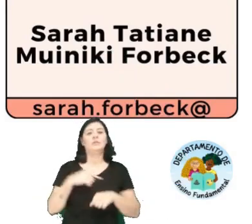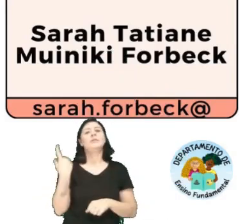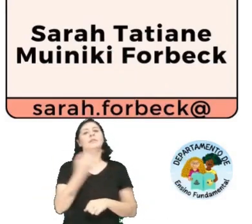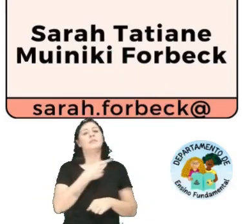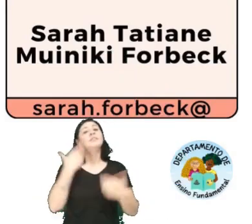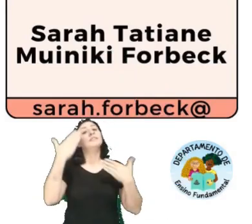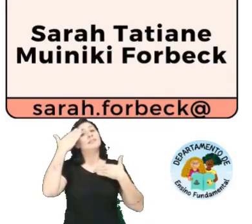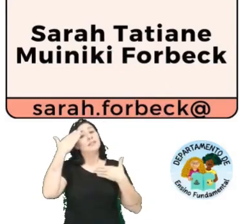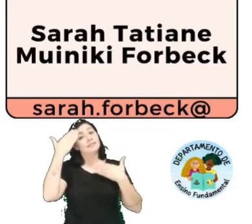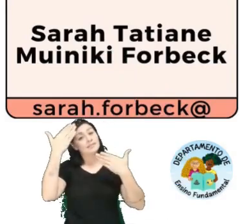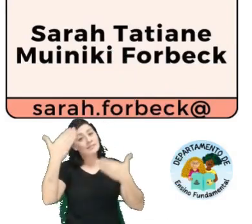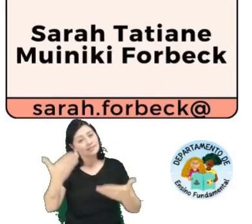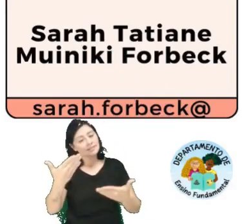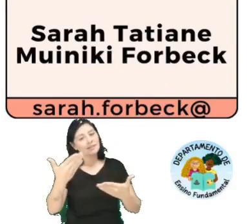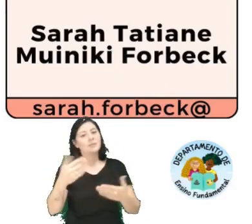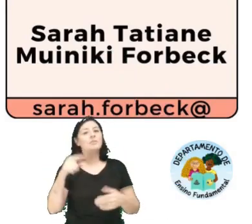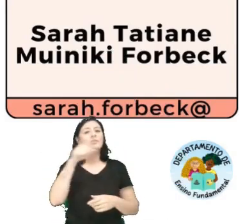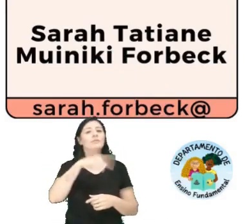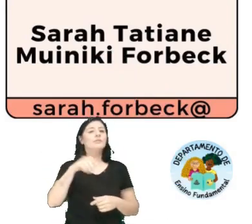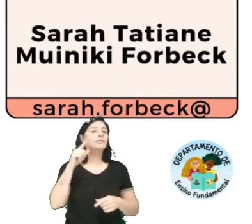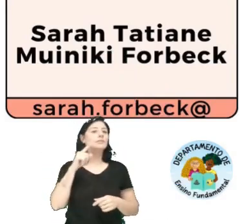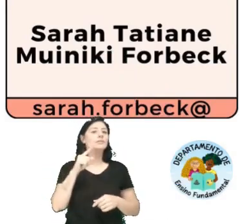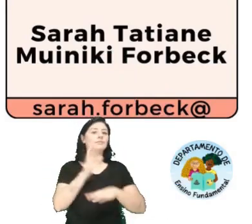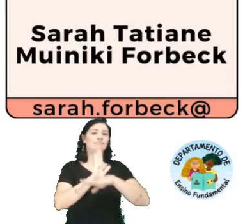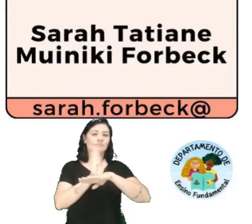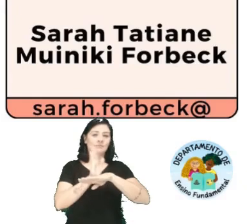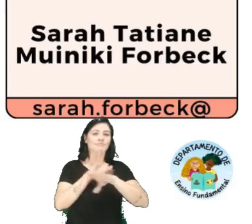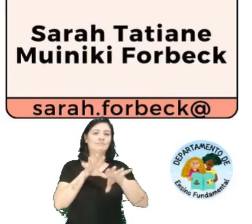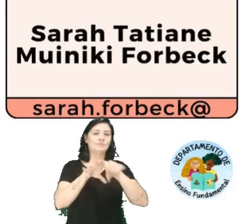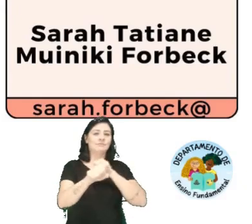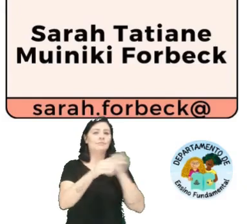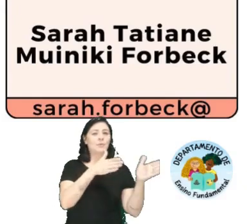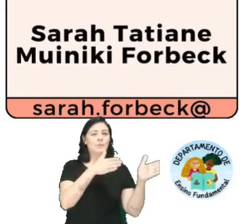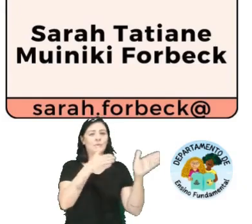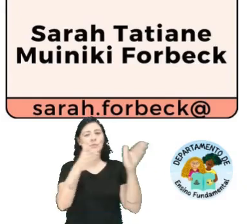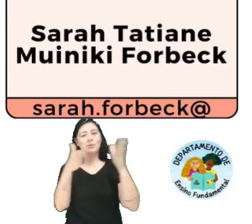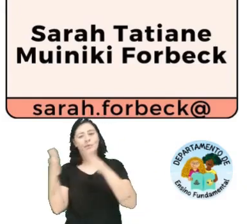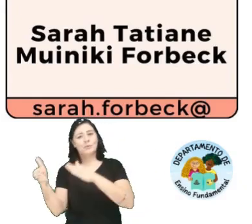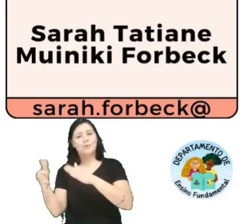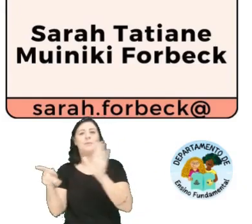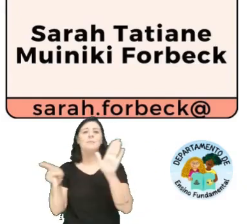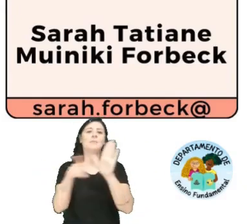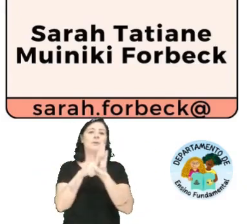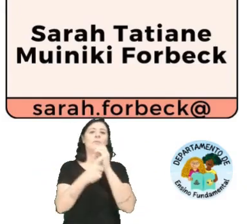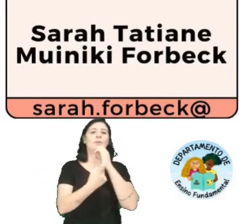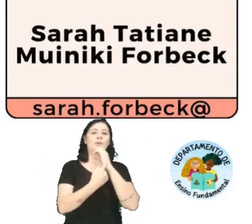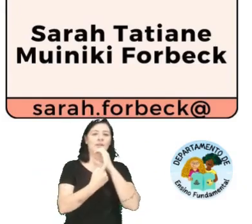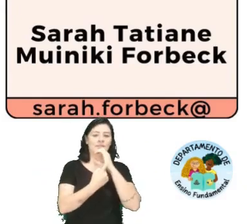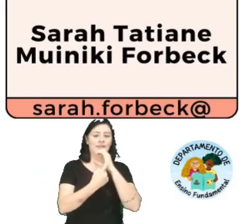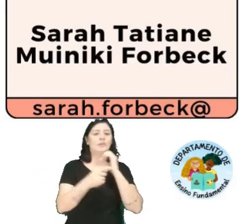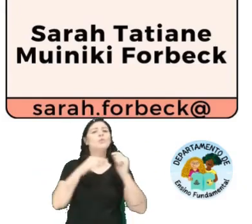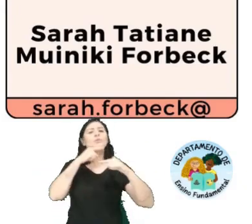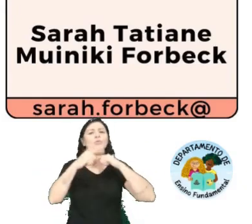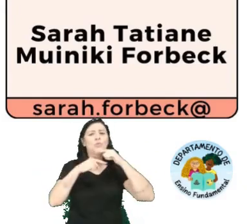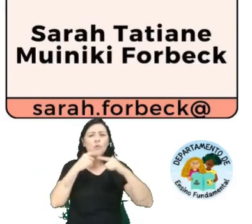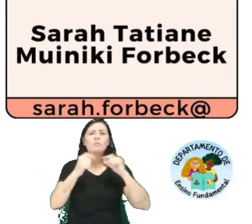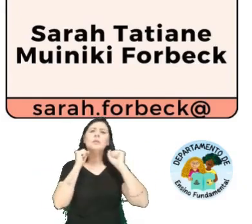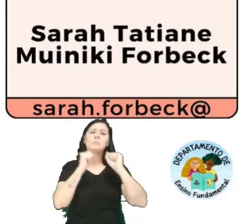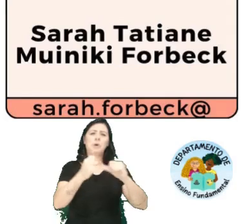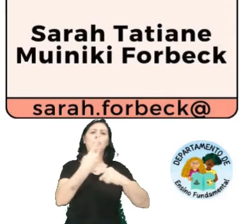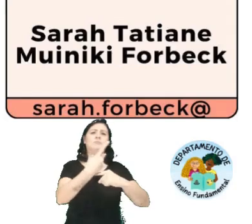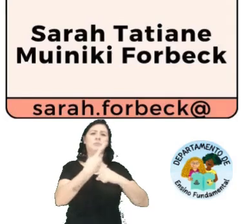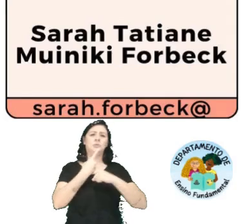nós agradecemos, né, pela escuta dessa nossa formação do Conectar. Qualquer dúvida que vocês tenham, podem entrar em contato